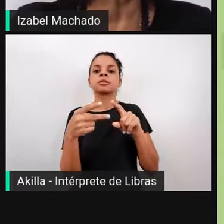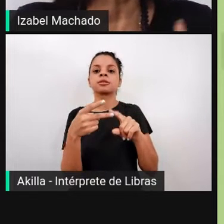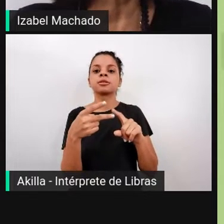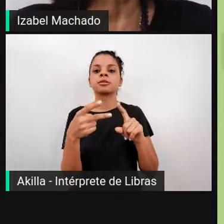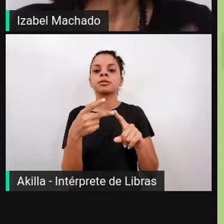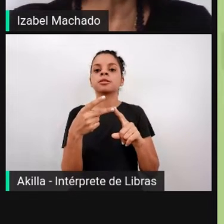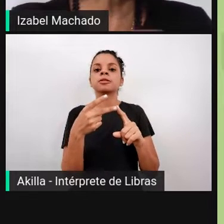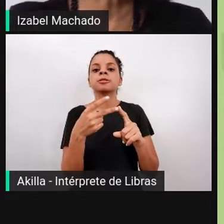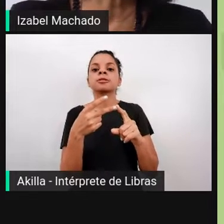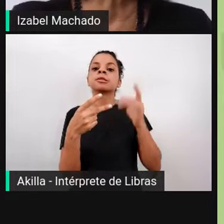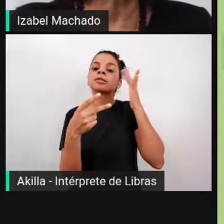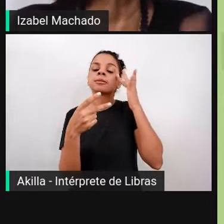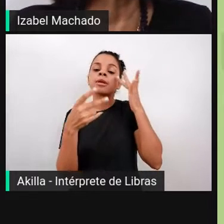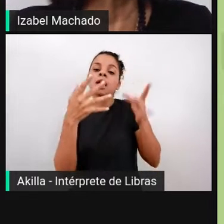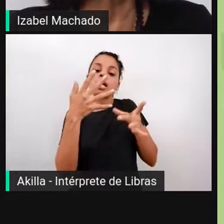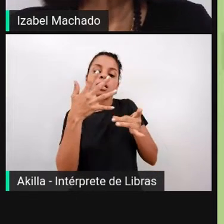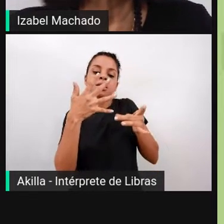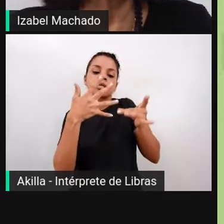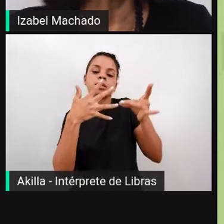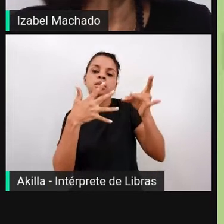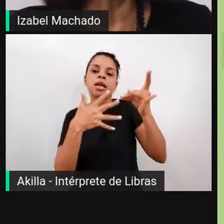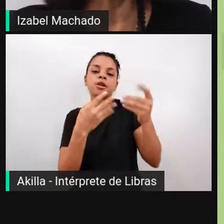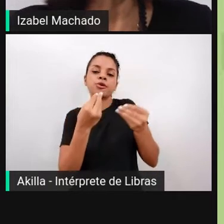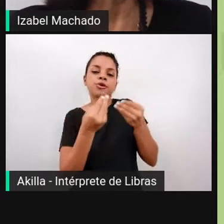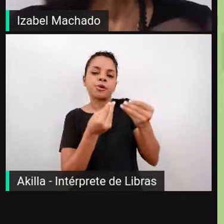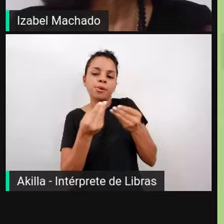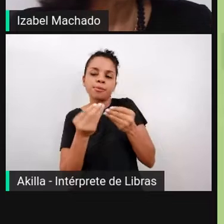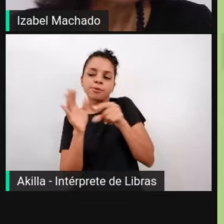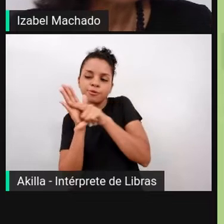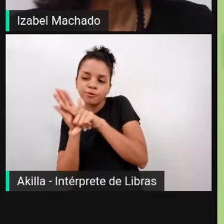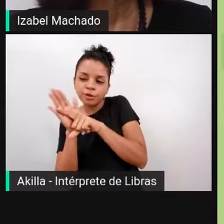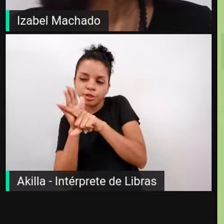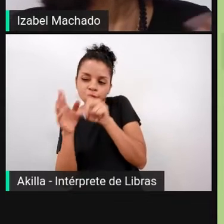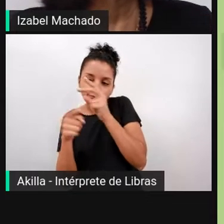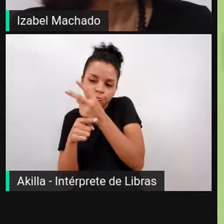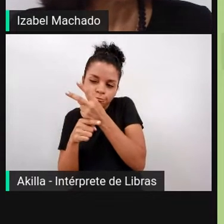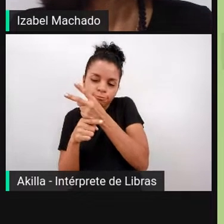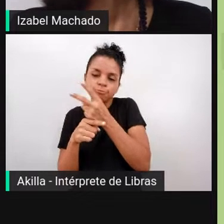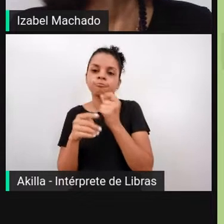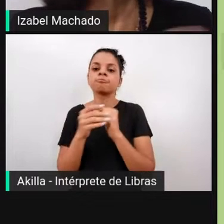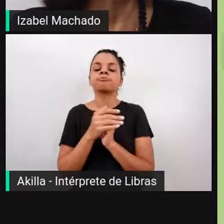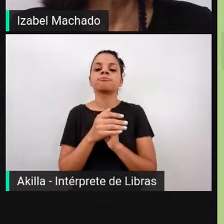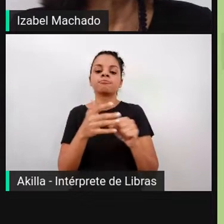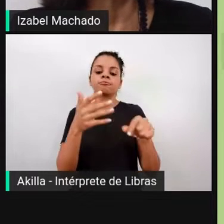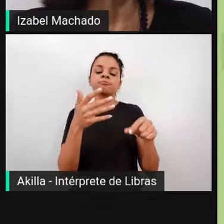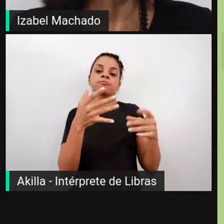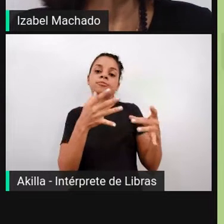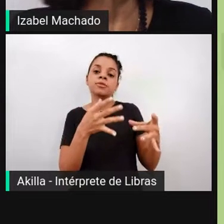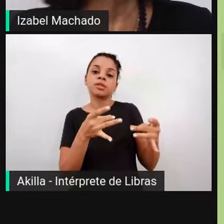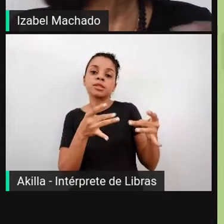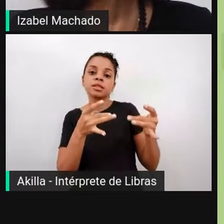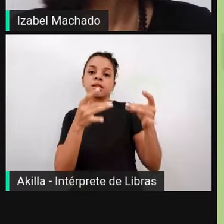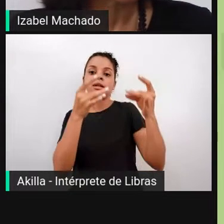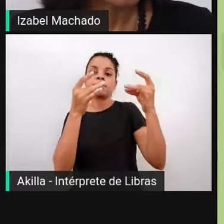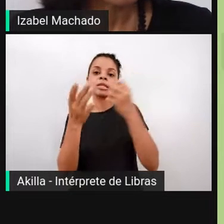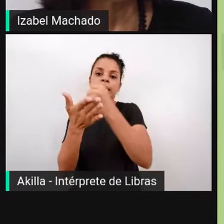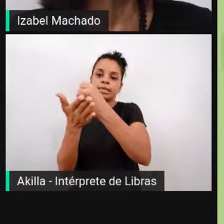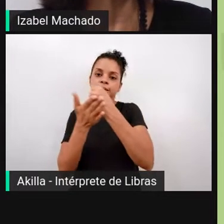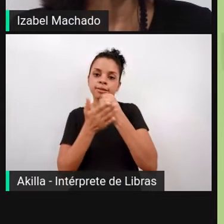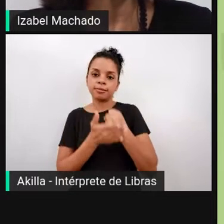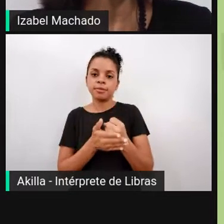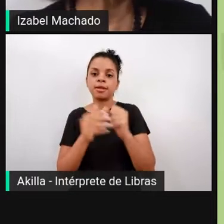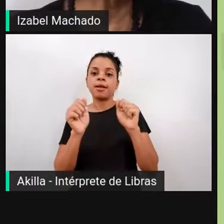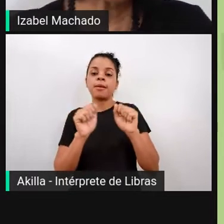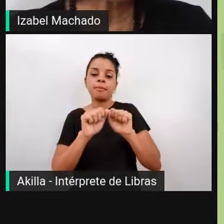de checagem de um e de outro canal, o detalhamento das formas de recebimento, o mapeamento dos critérios